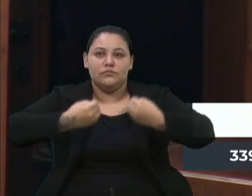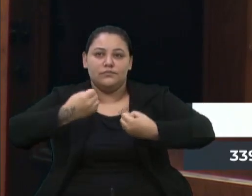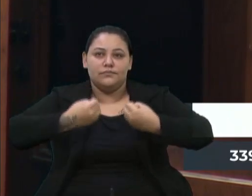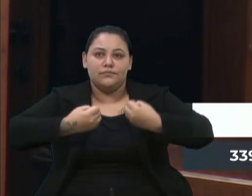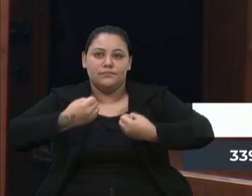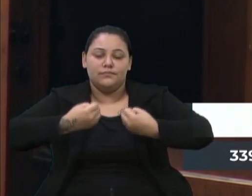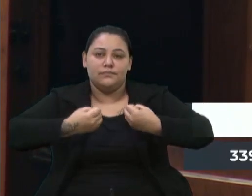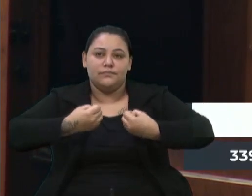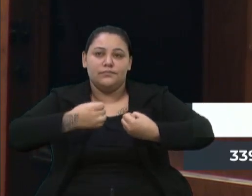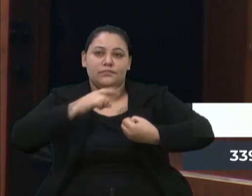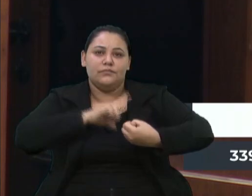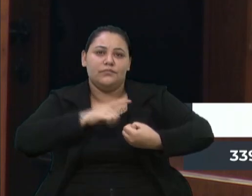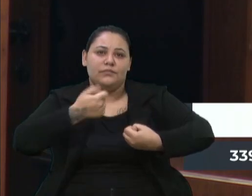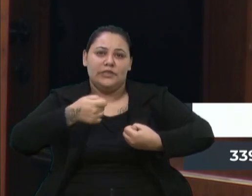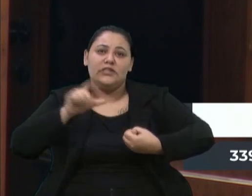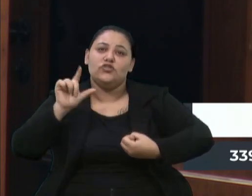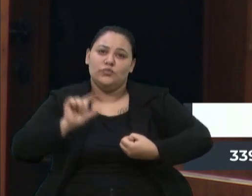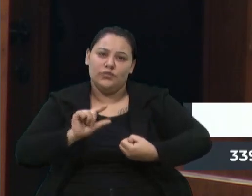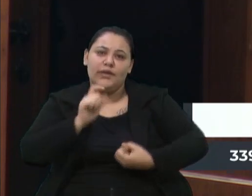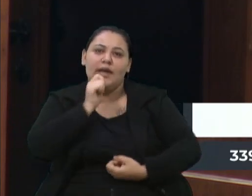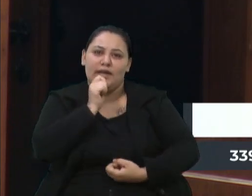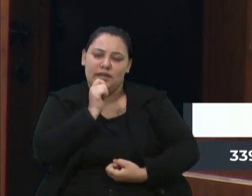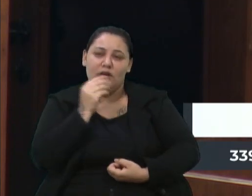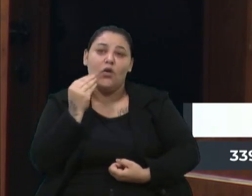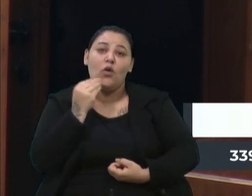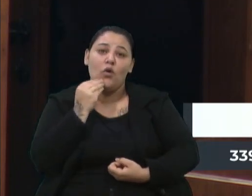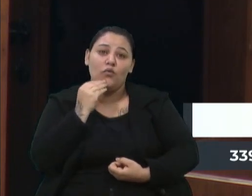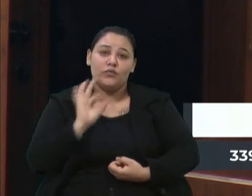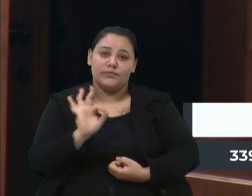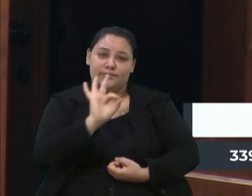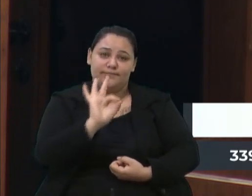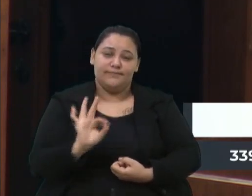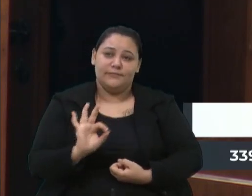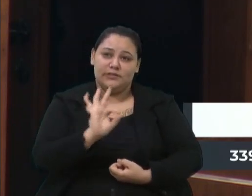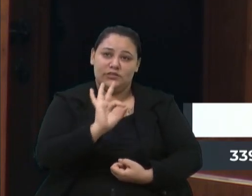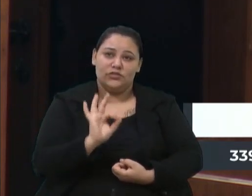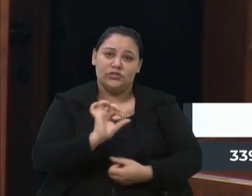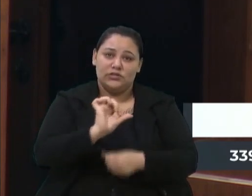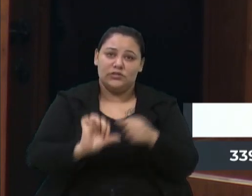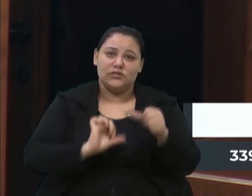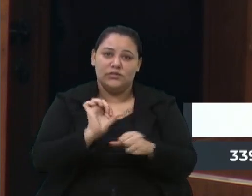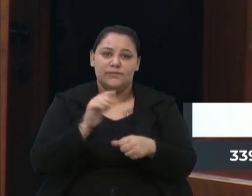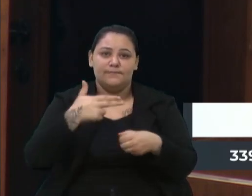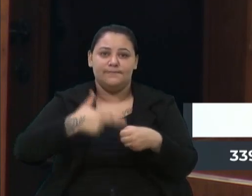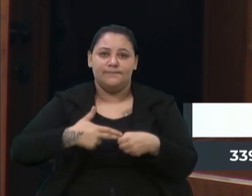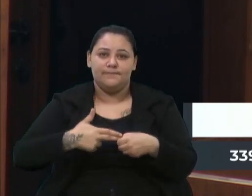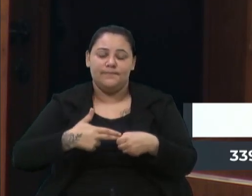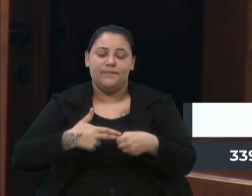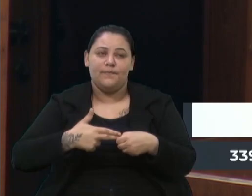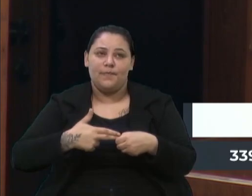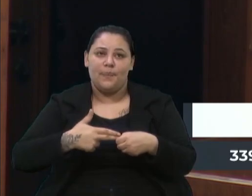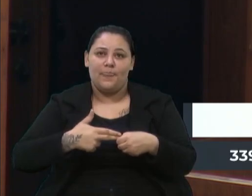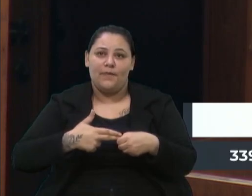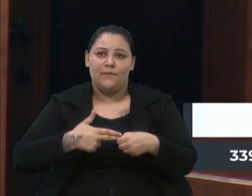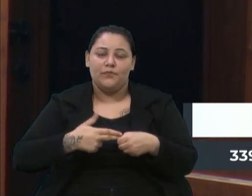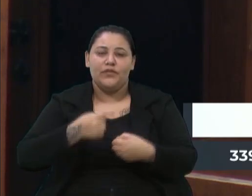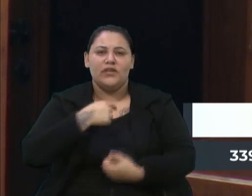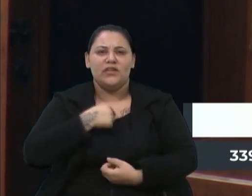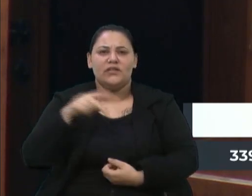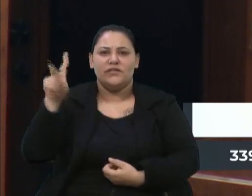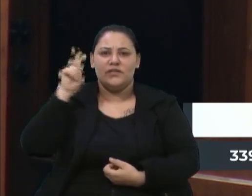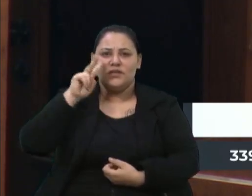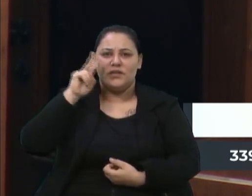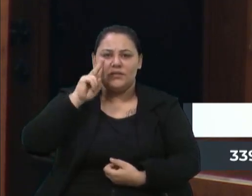tem que reduzir muito mais taxação tá mudando da gasolina e eu lembro